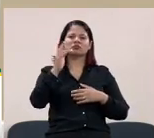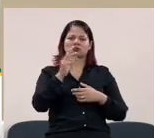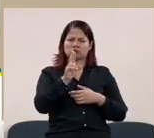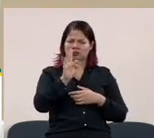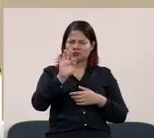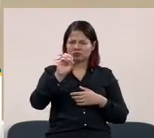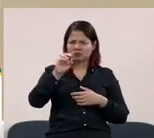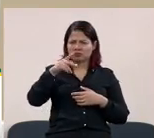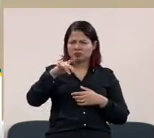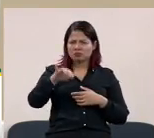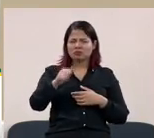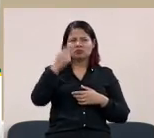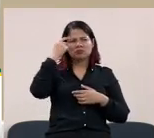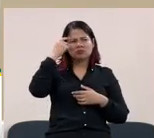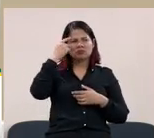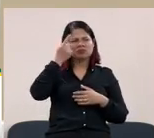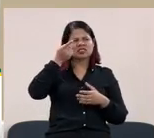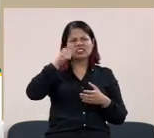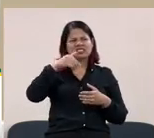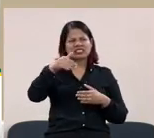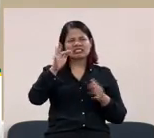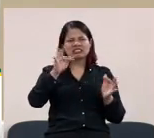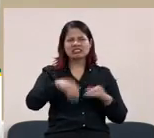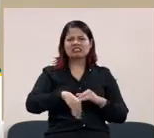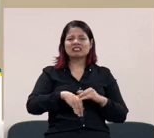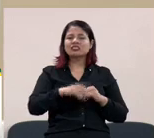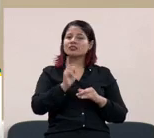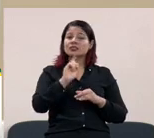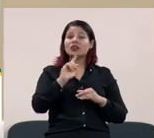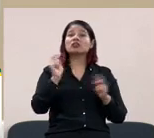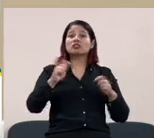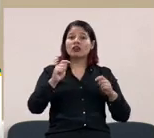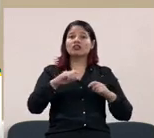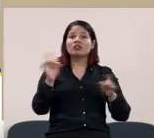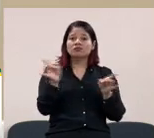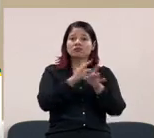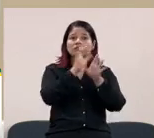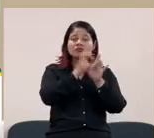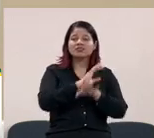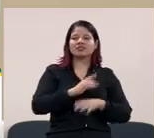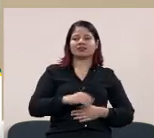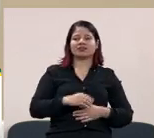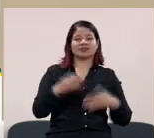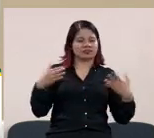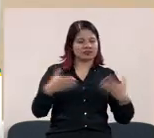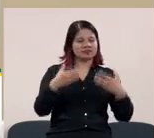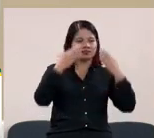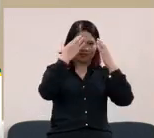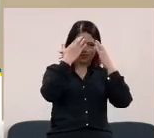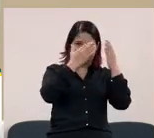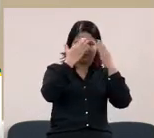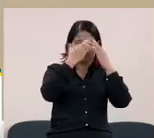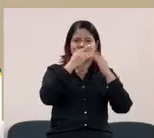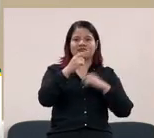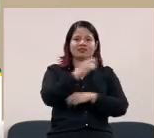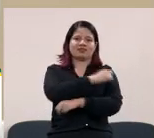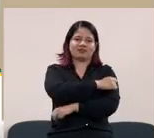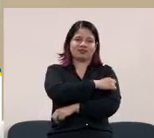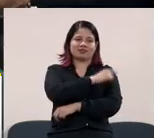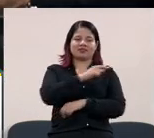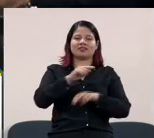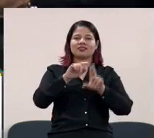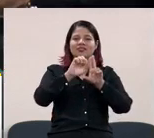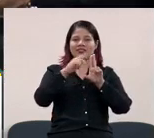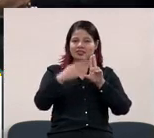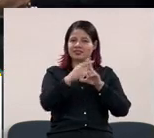Essa realização, ela conta com o apoio de todos. E nessa oportunidade, gostaria muito de agradecer ao UEAP, os alunos da UEAP que estão